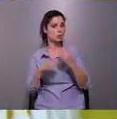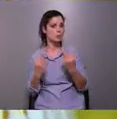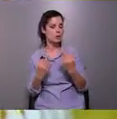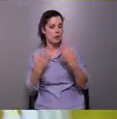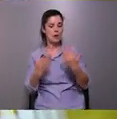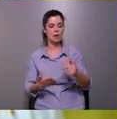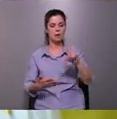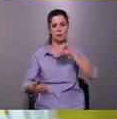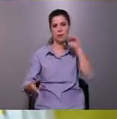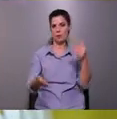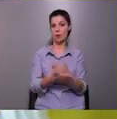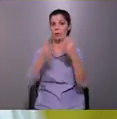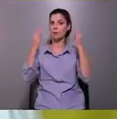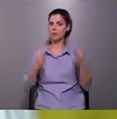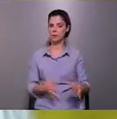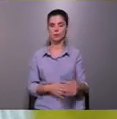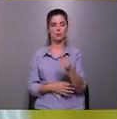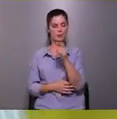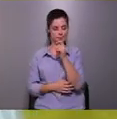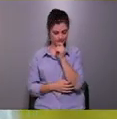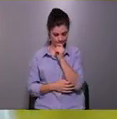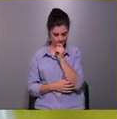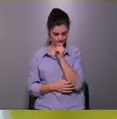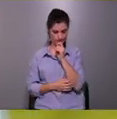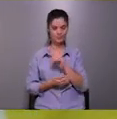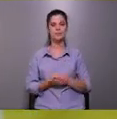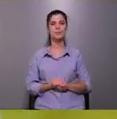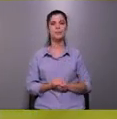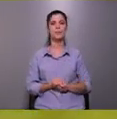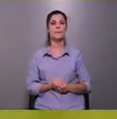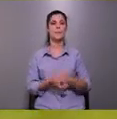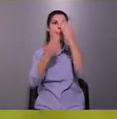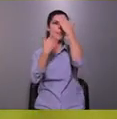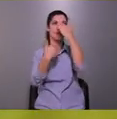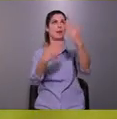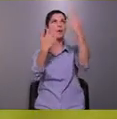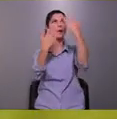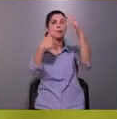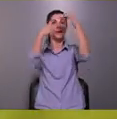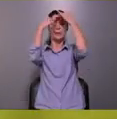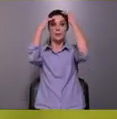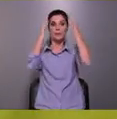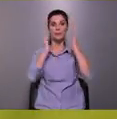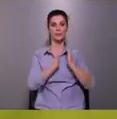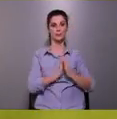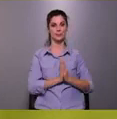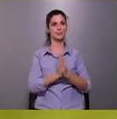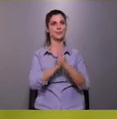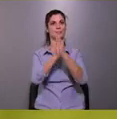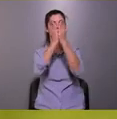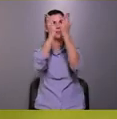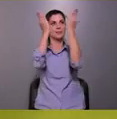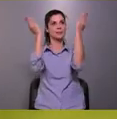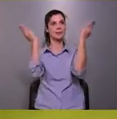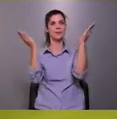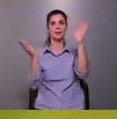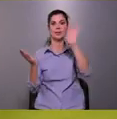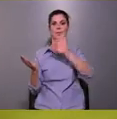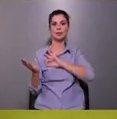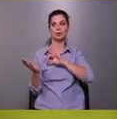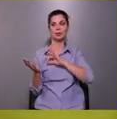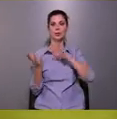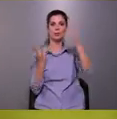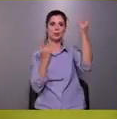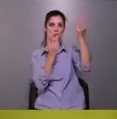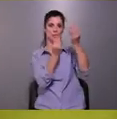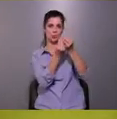agora e na hora da nossa morte. Amém. Gegrüßet seist du, Maria, voll der Gnade, der Herr ist mit